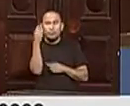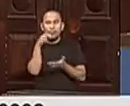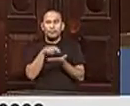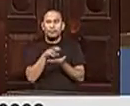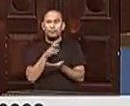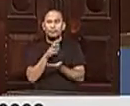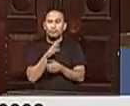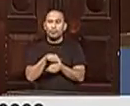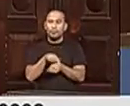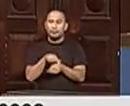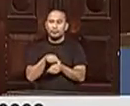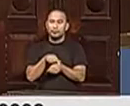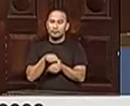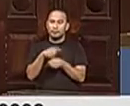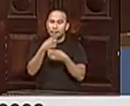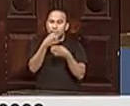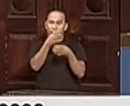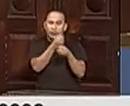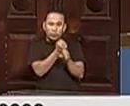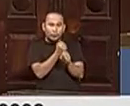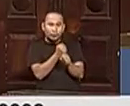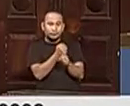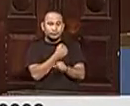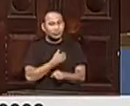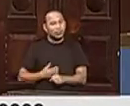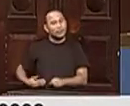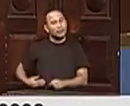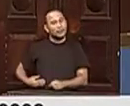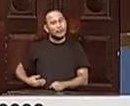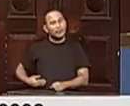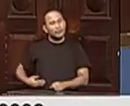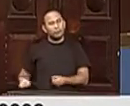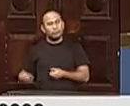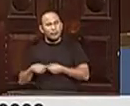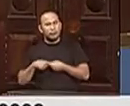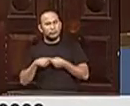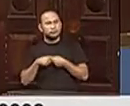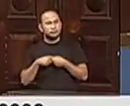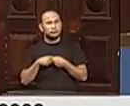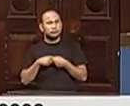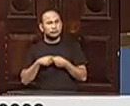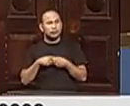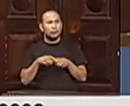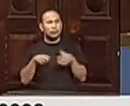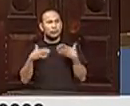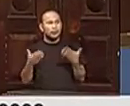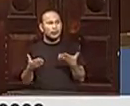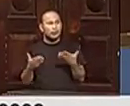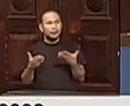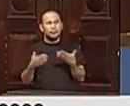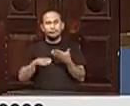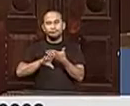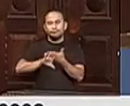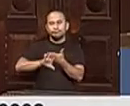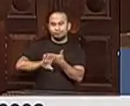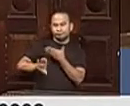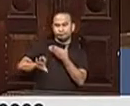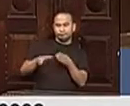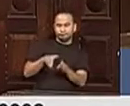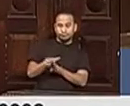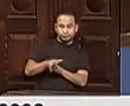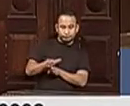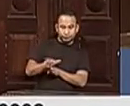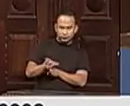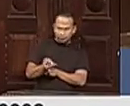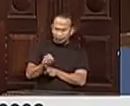o único momento que as contas do governador foram rejeitadas foi quando os conselheiros foram afastados. Ou